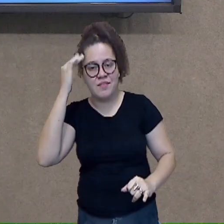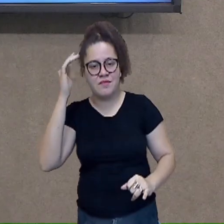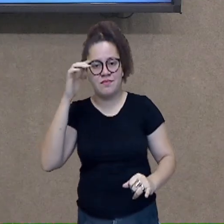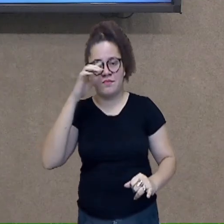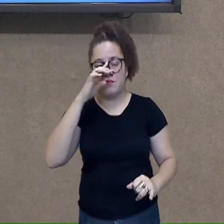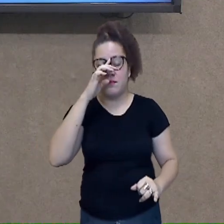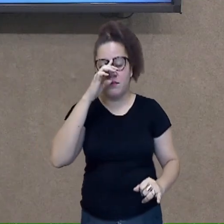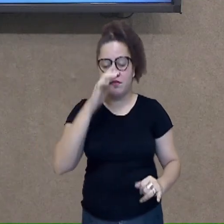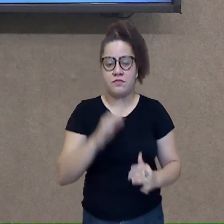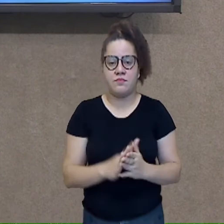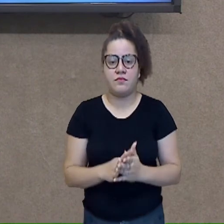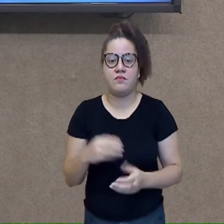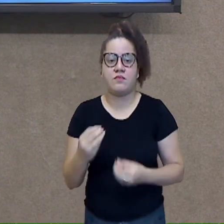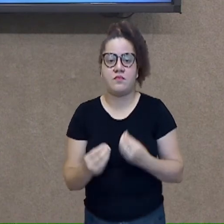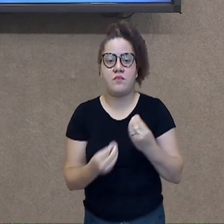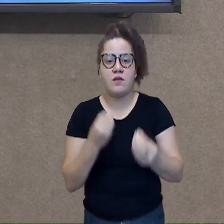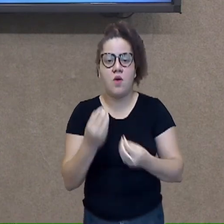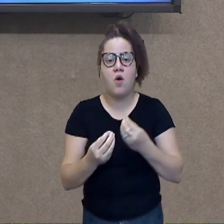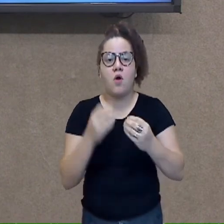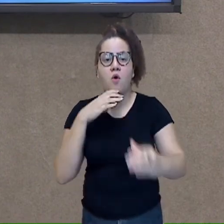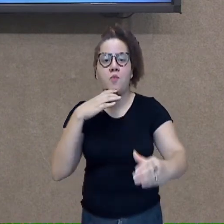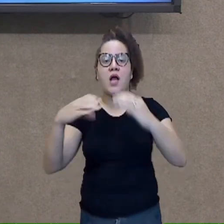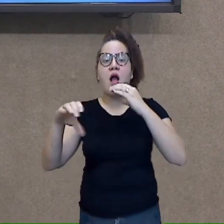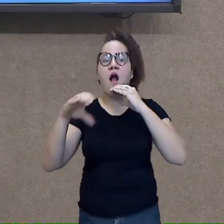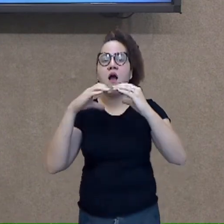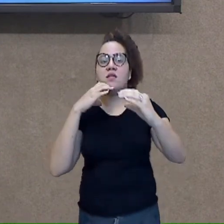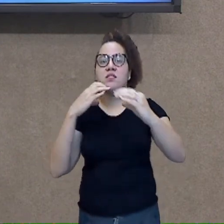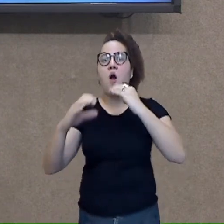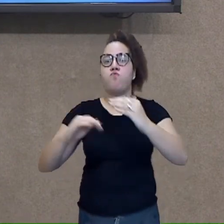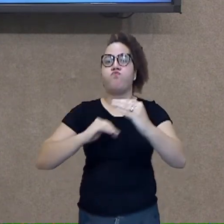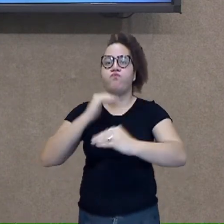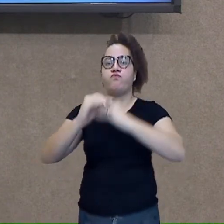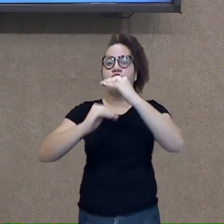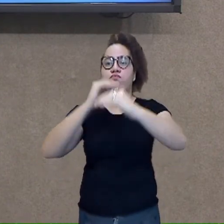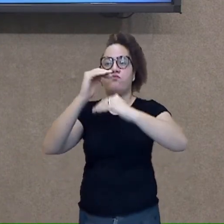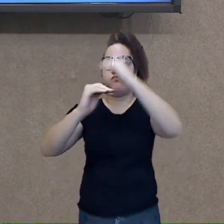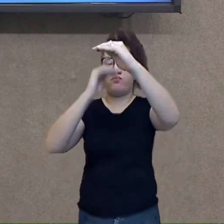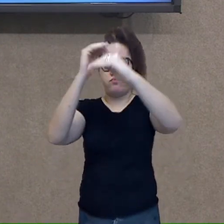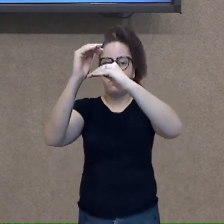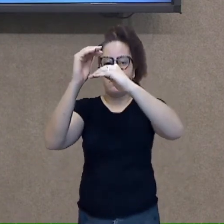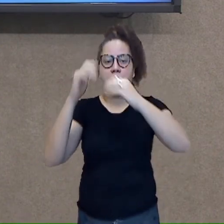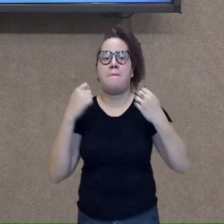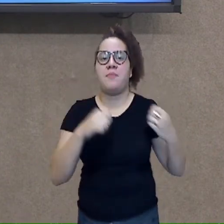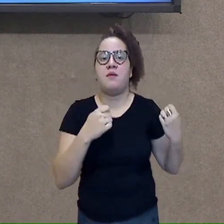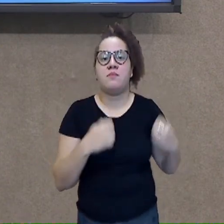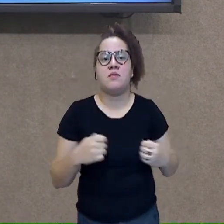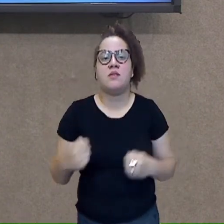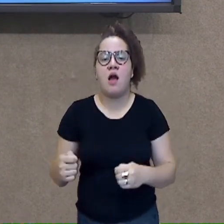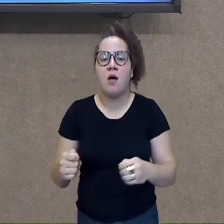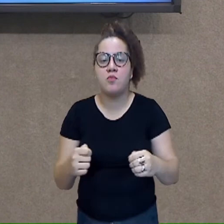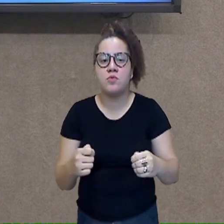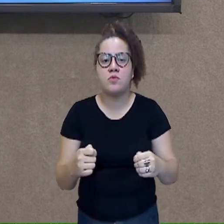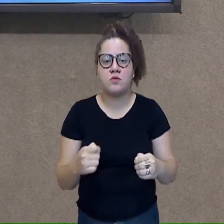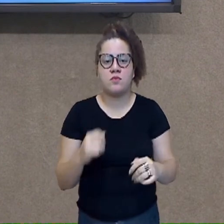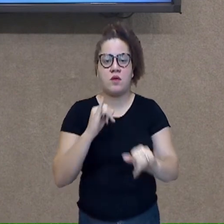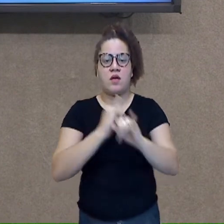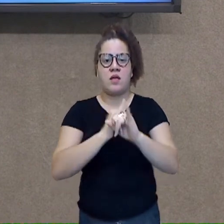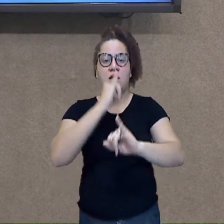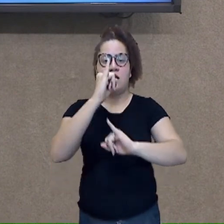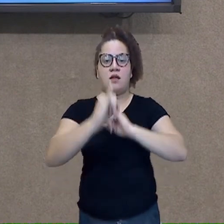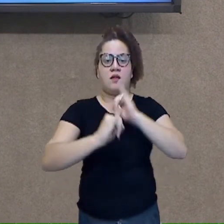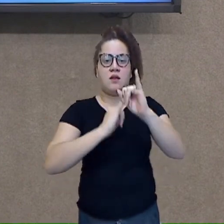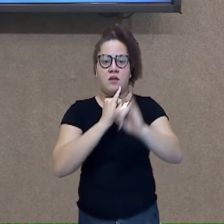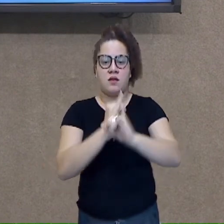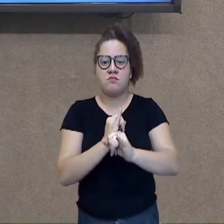todos esses meios de comunicação. Então, nós conseguimos fazer essa construção e precisamos ficar ligados também, porque a internet,